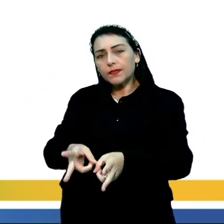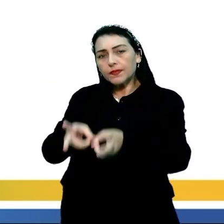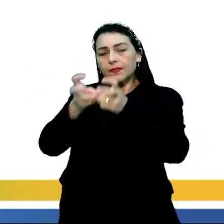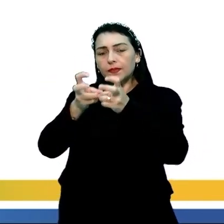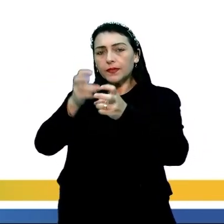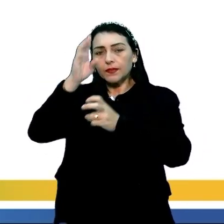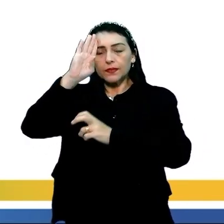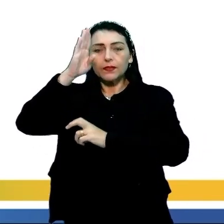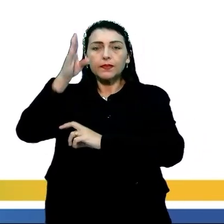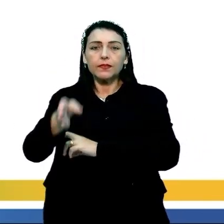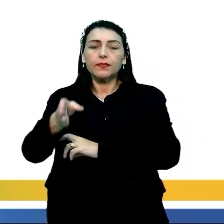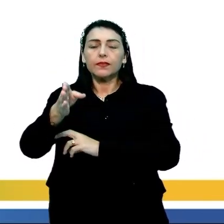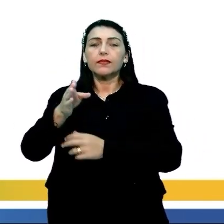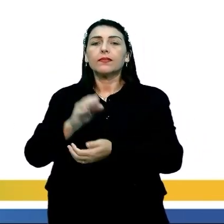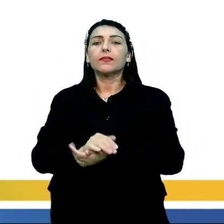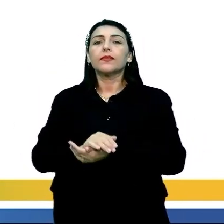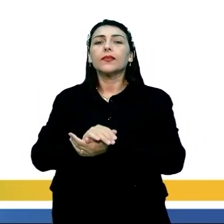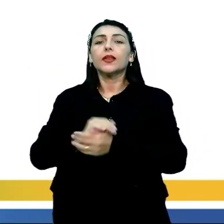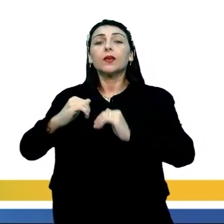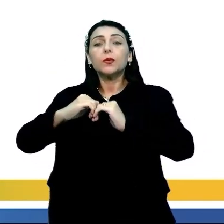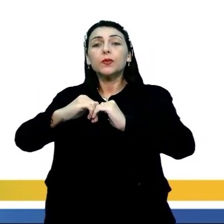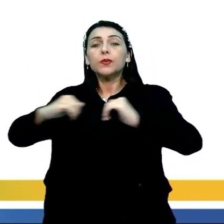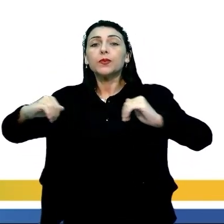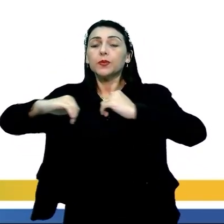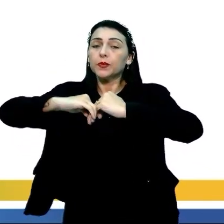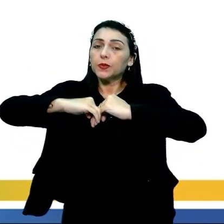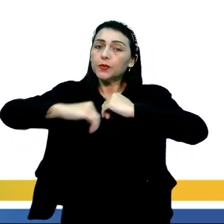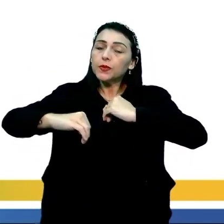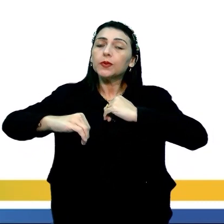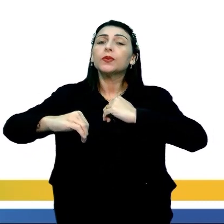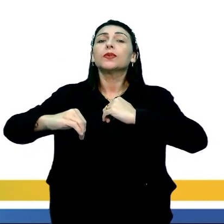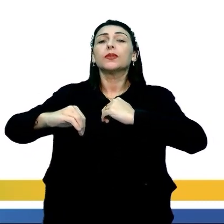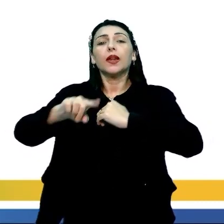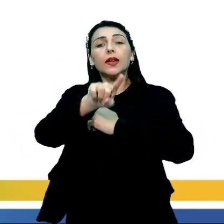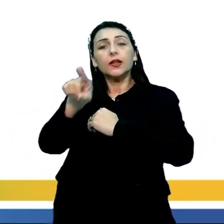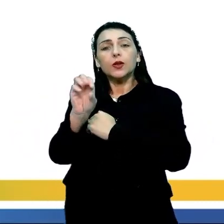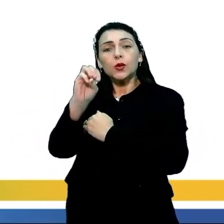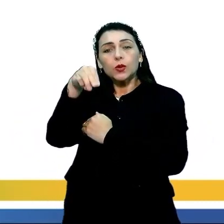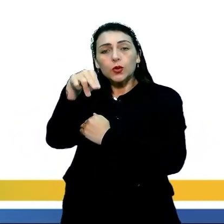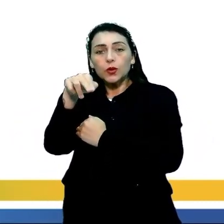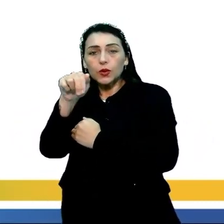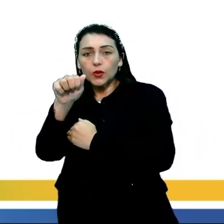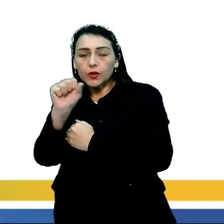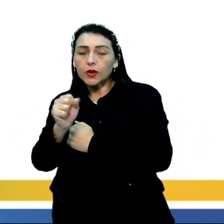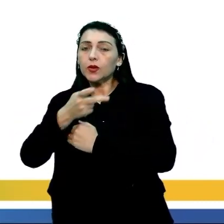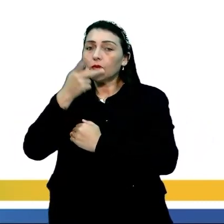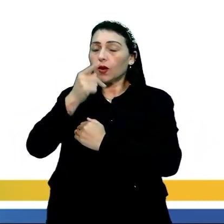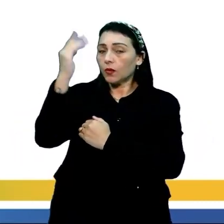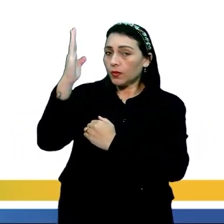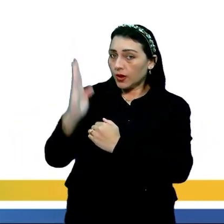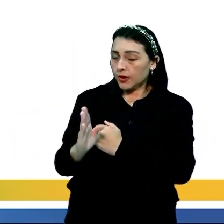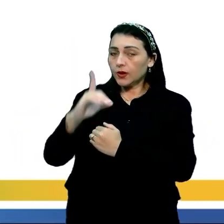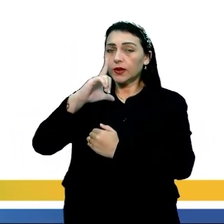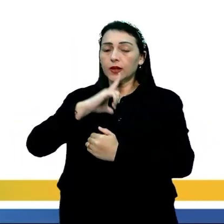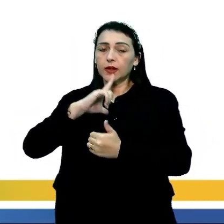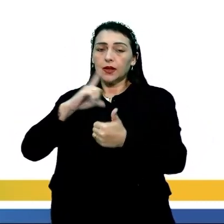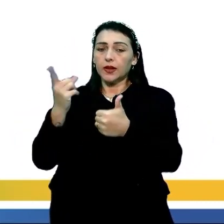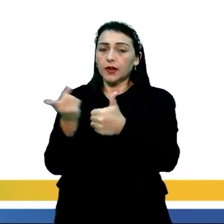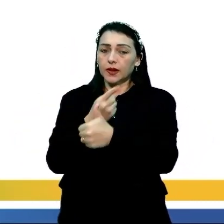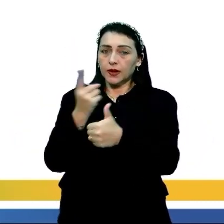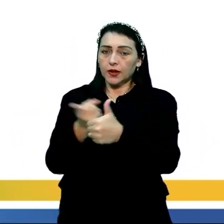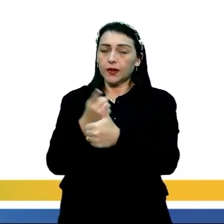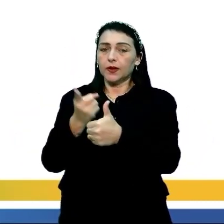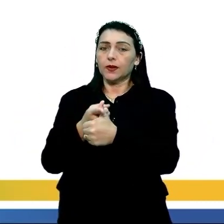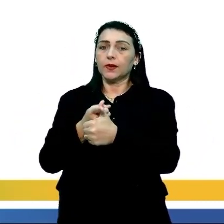observar, principalmente a distribuição das zonas de transição, que, como eu falei, no Brasil a gente tem a zona